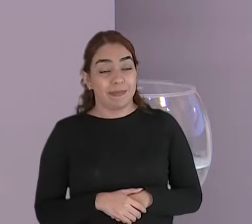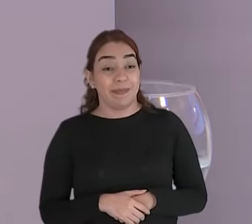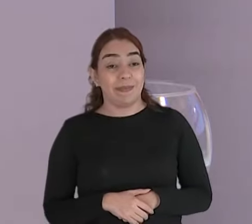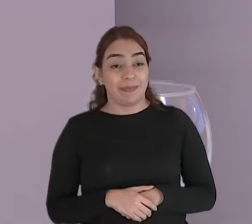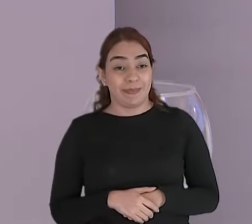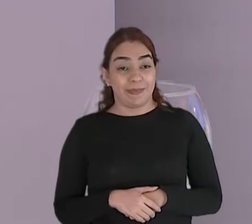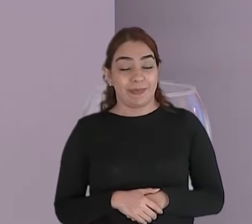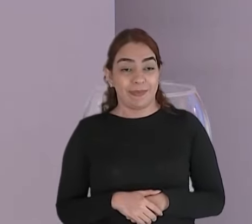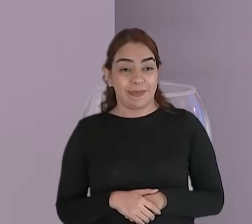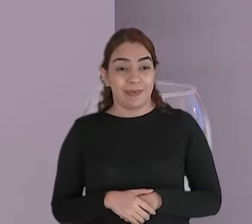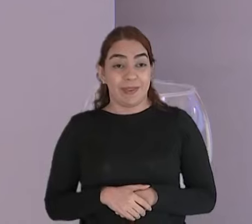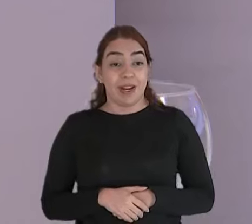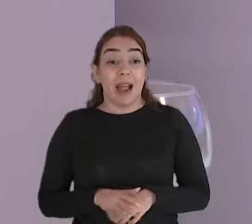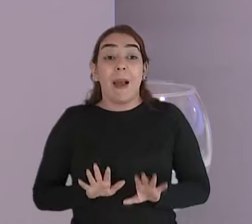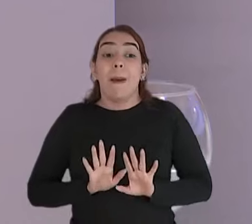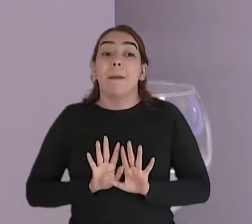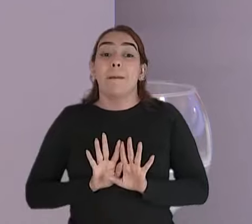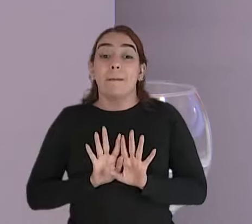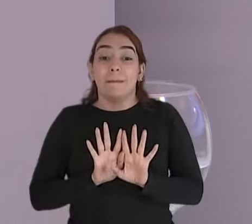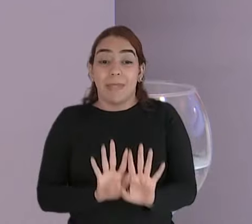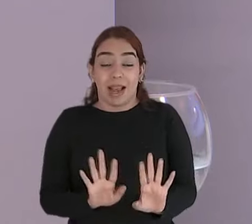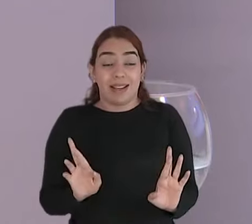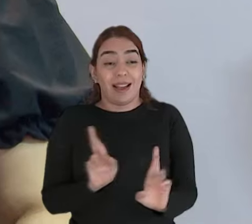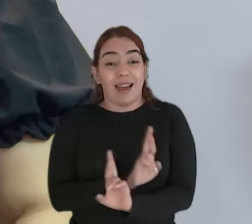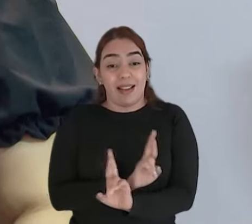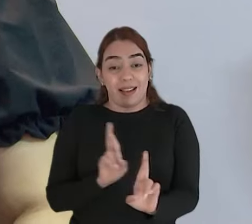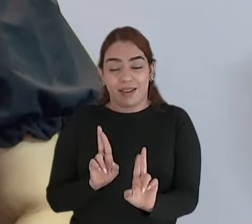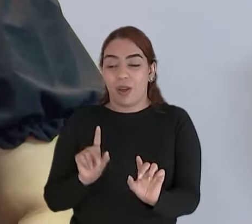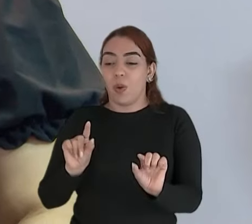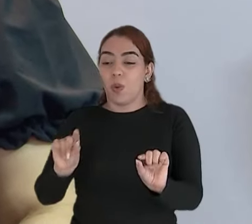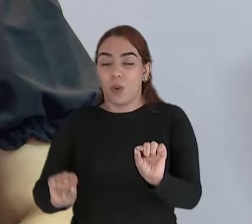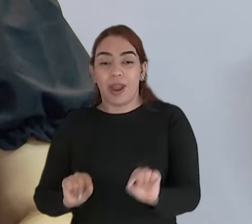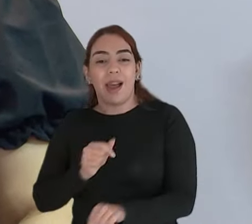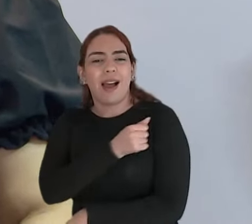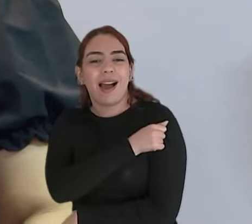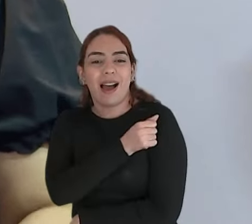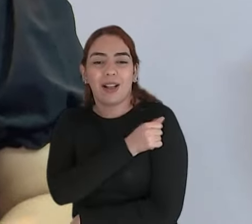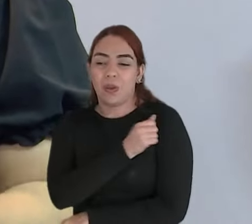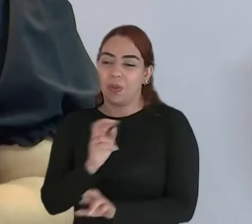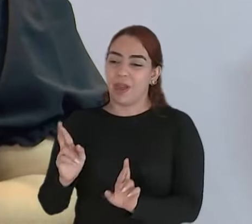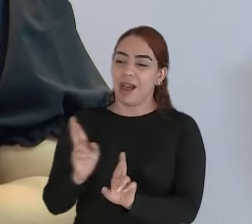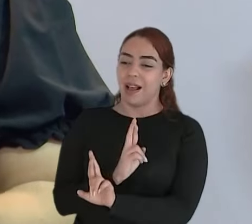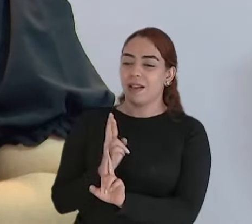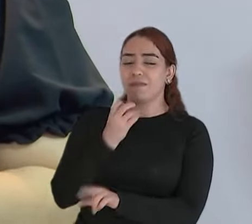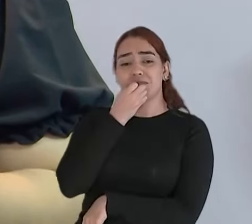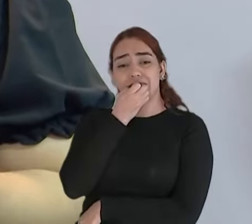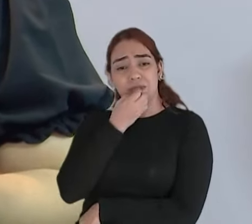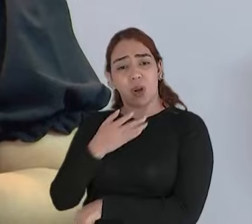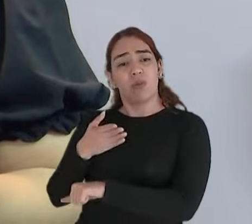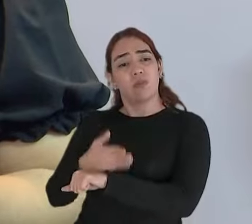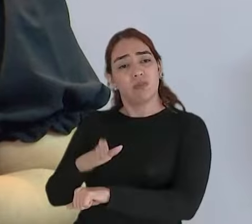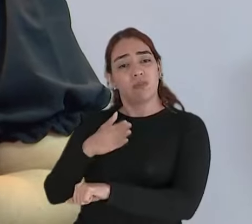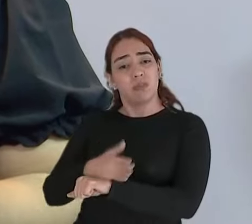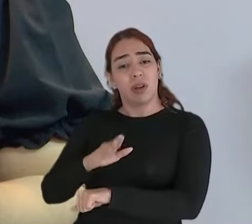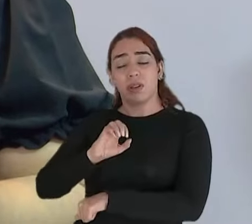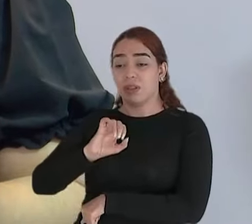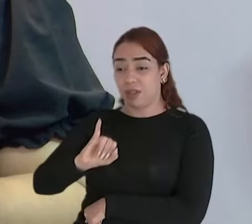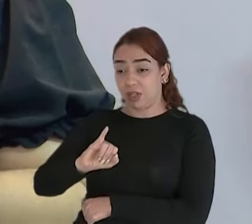com o aprendente, né, com o aluno... Geralmente é muito tranquilo. É. Ele consegue, né, se tiver um nível de